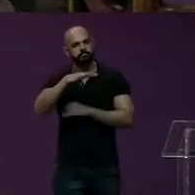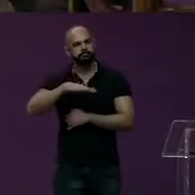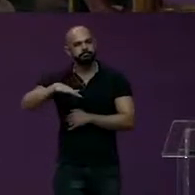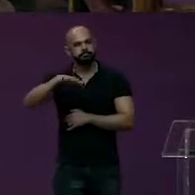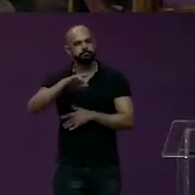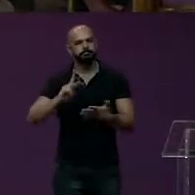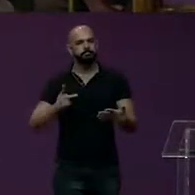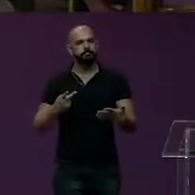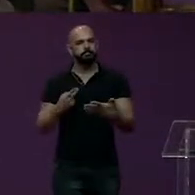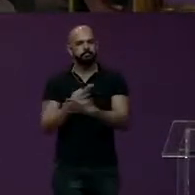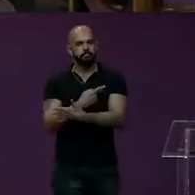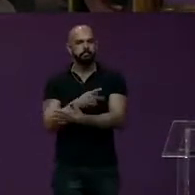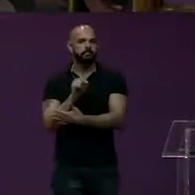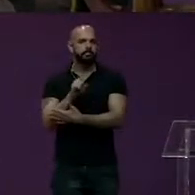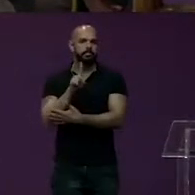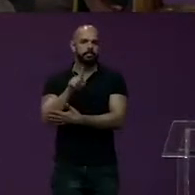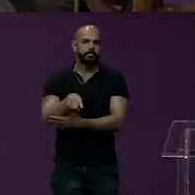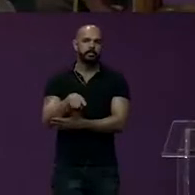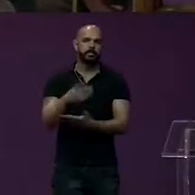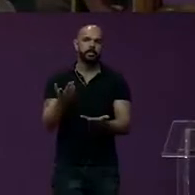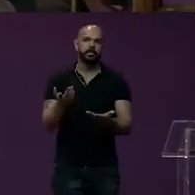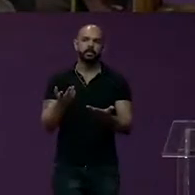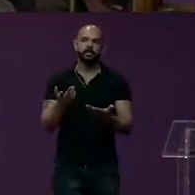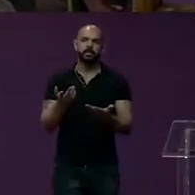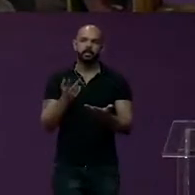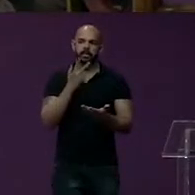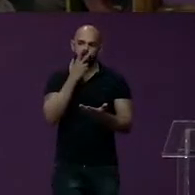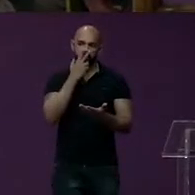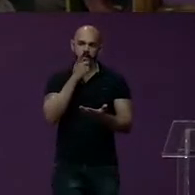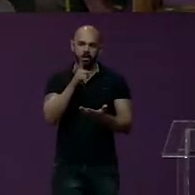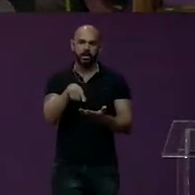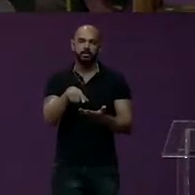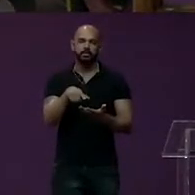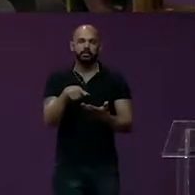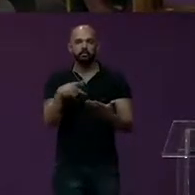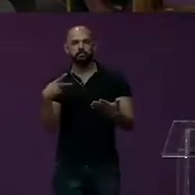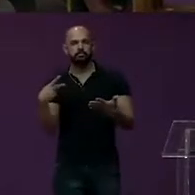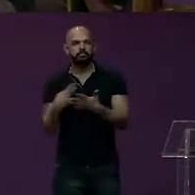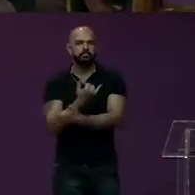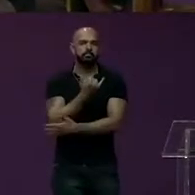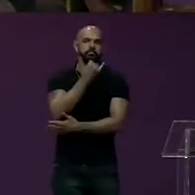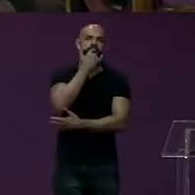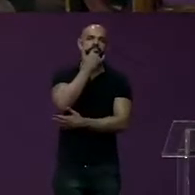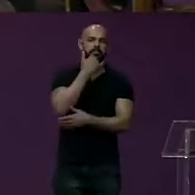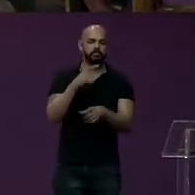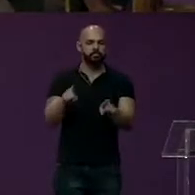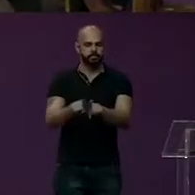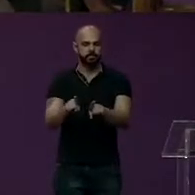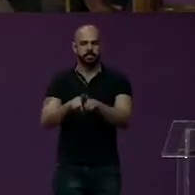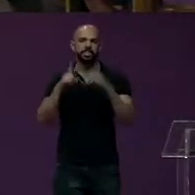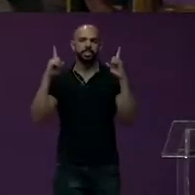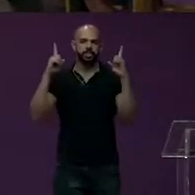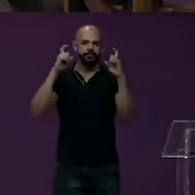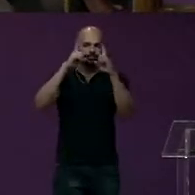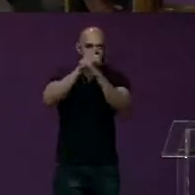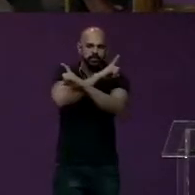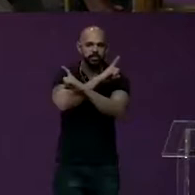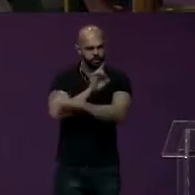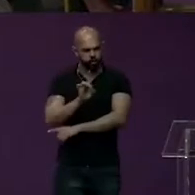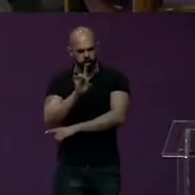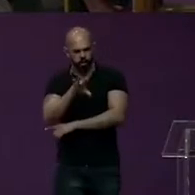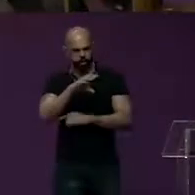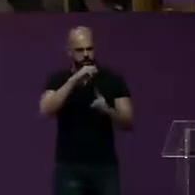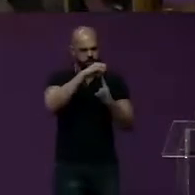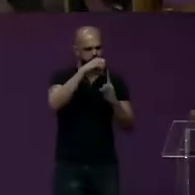que é de grande imprevisibilidade e de grandes dificuldades, não só